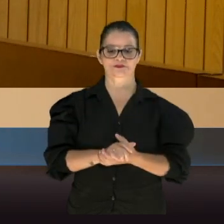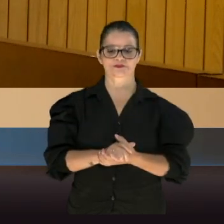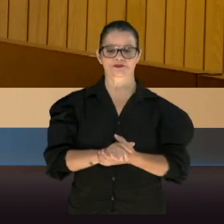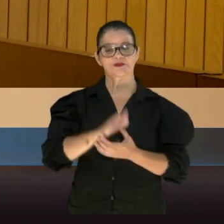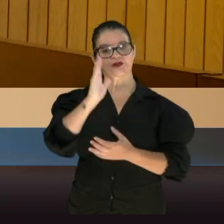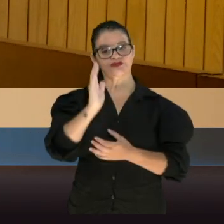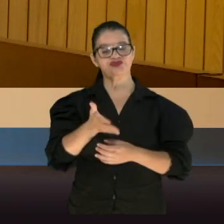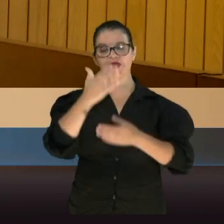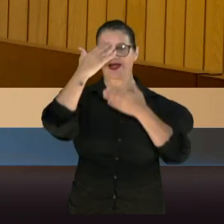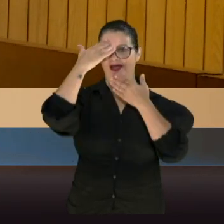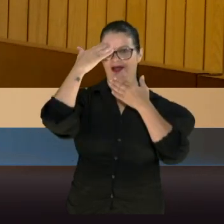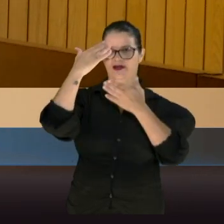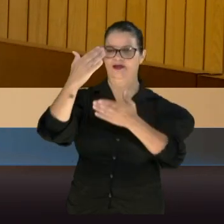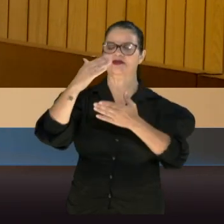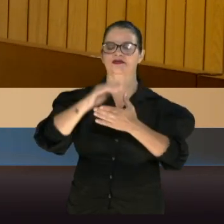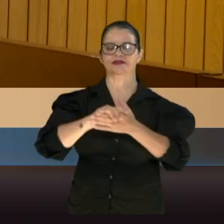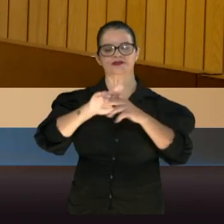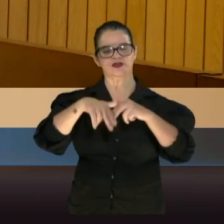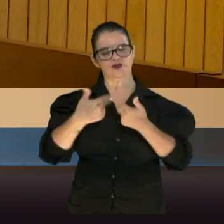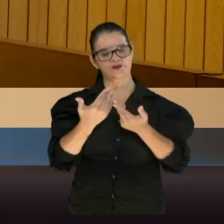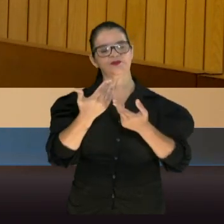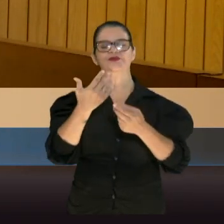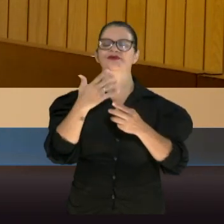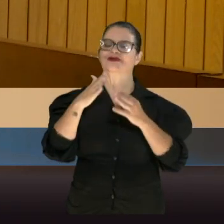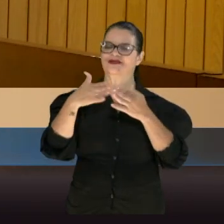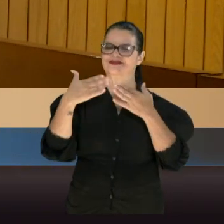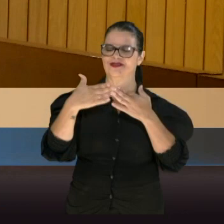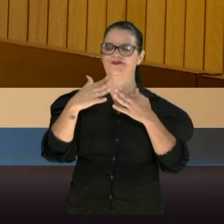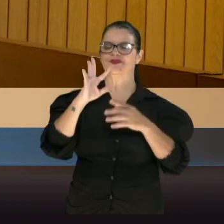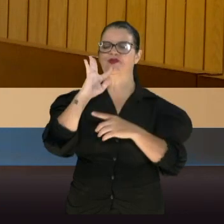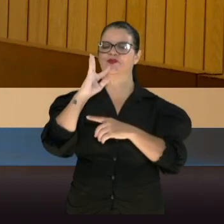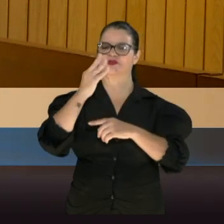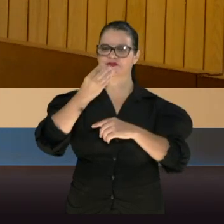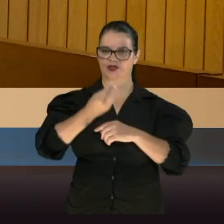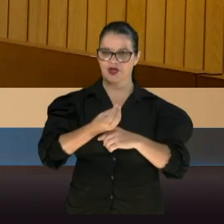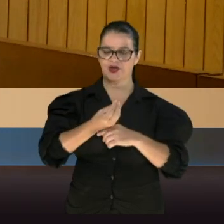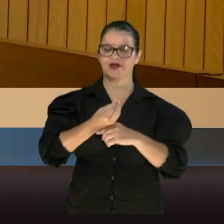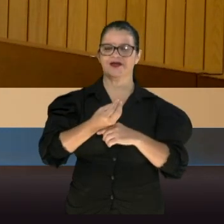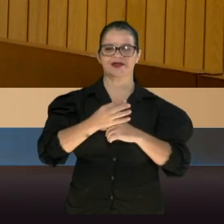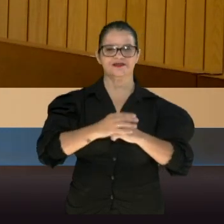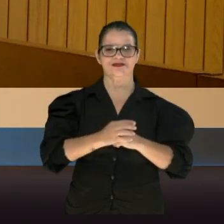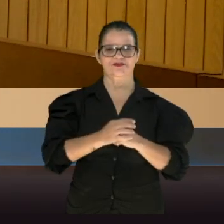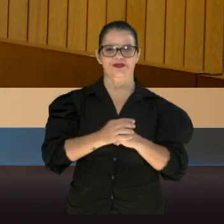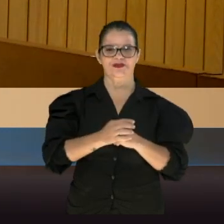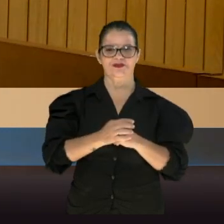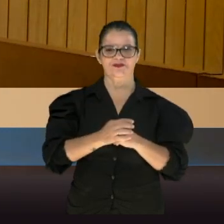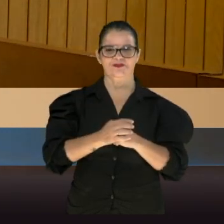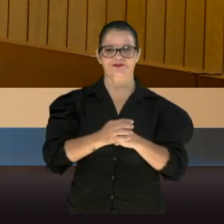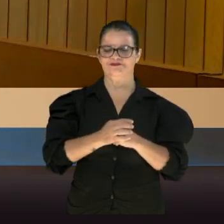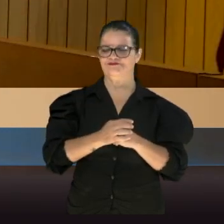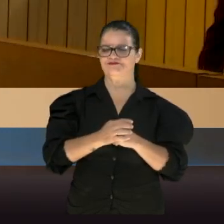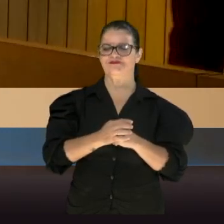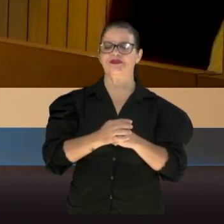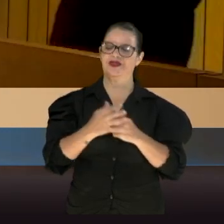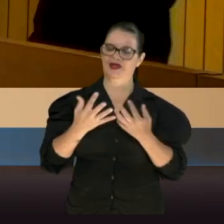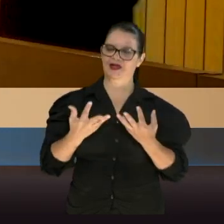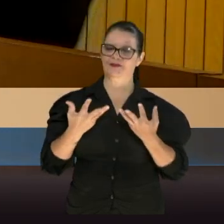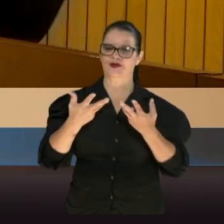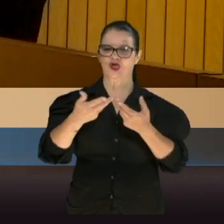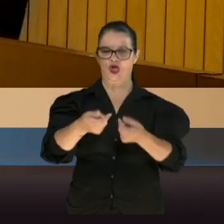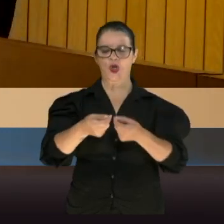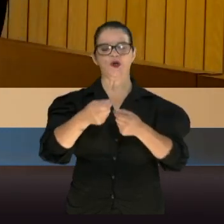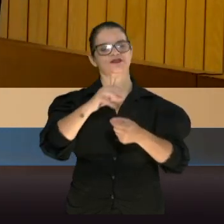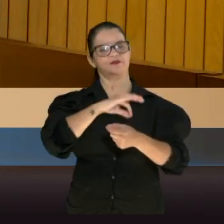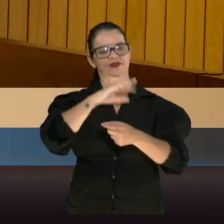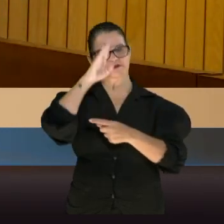já agradecendo por essa comenda, por esse reconhecimento à briosa Polícia Militar de Pernambuco.